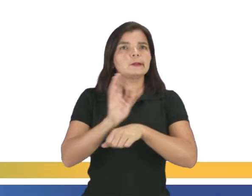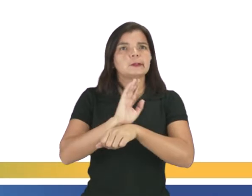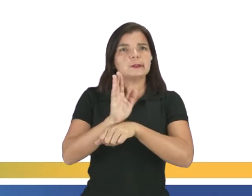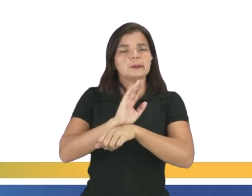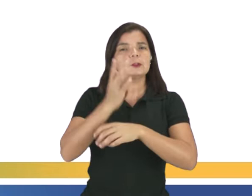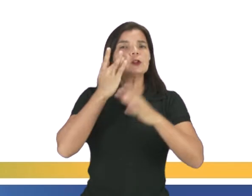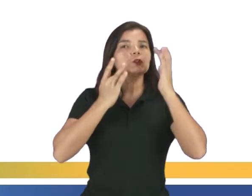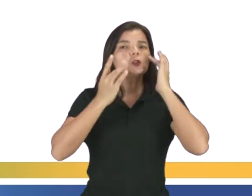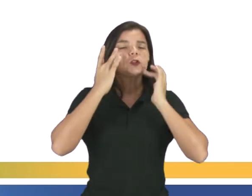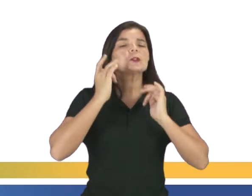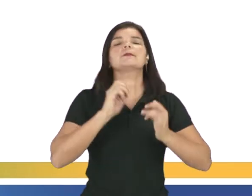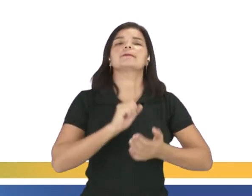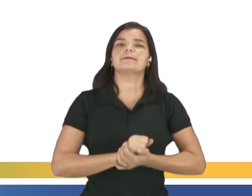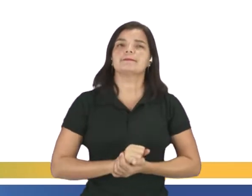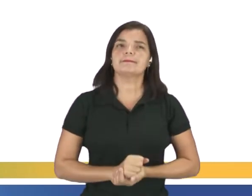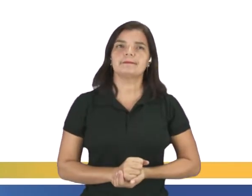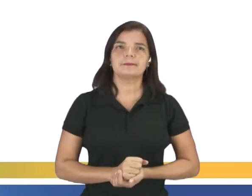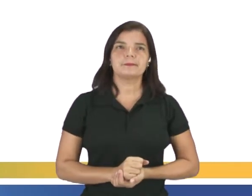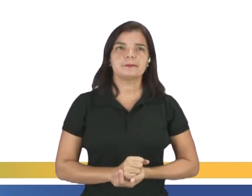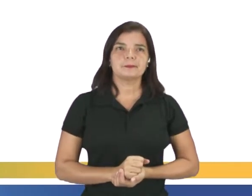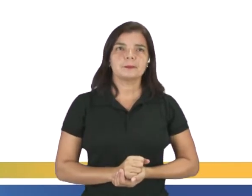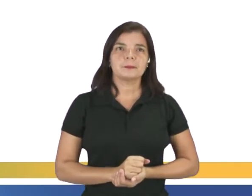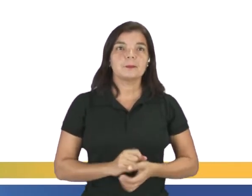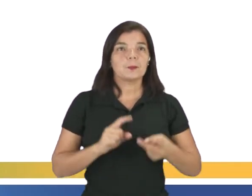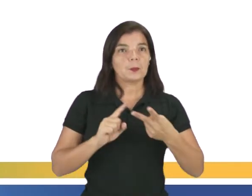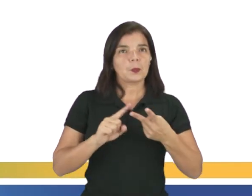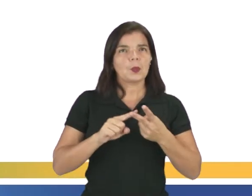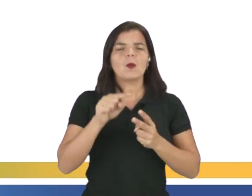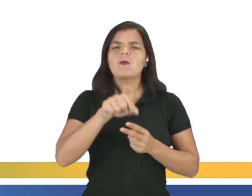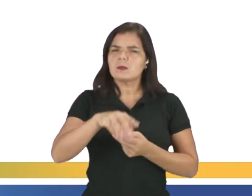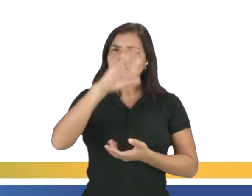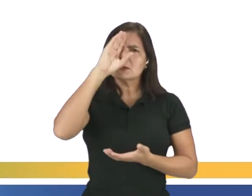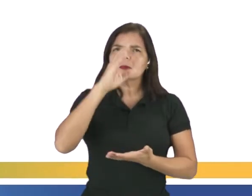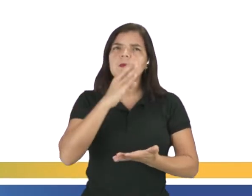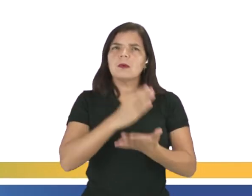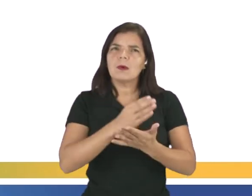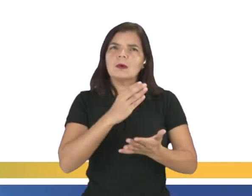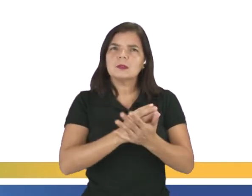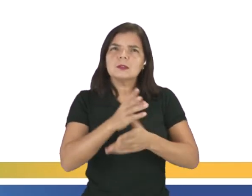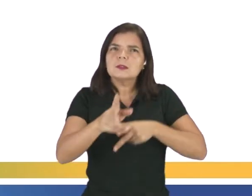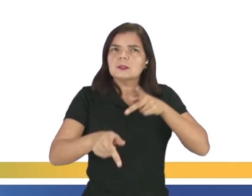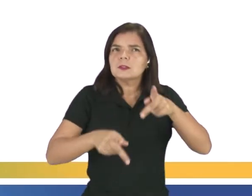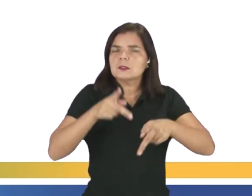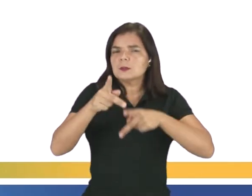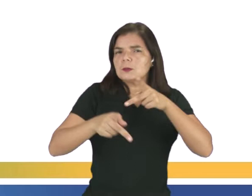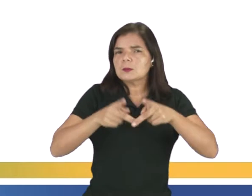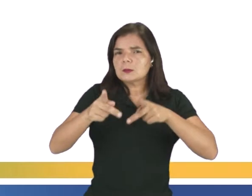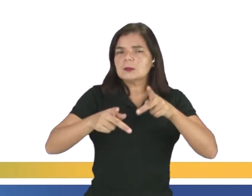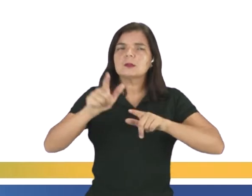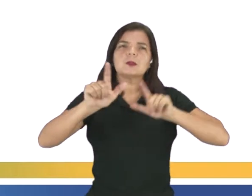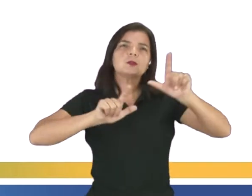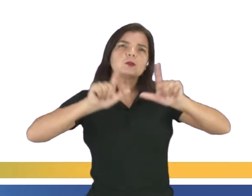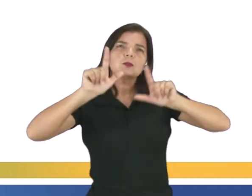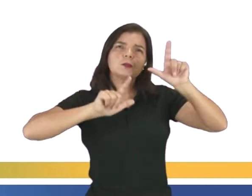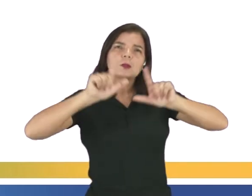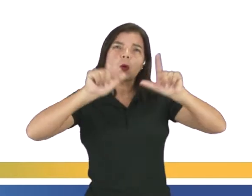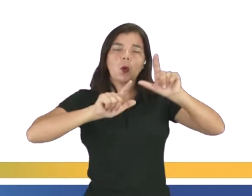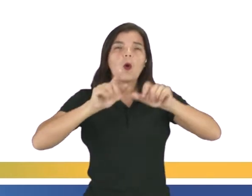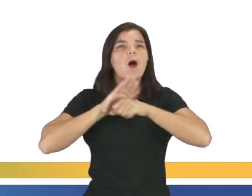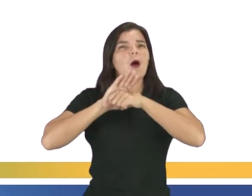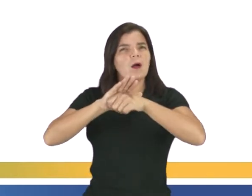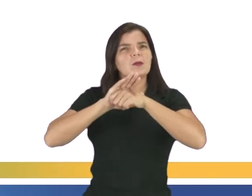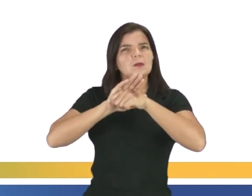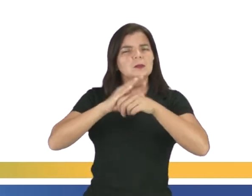na criação cênica teatral? Segundo, você acredita que a popularização da